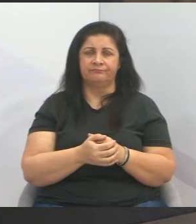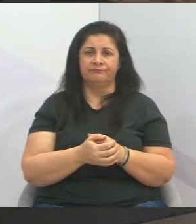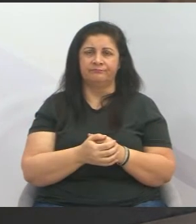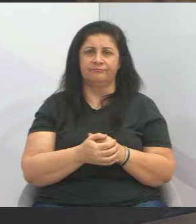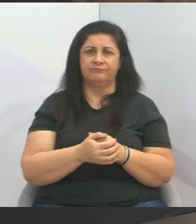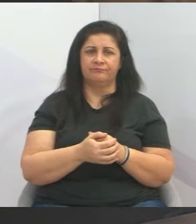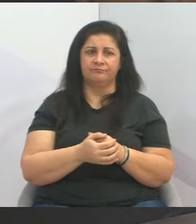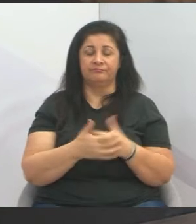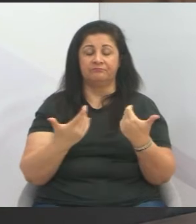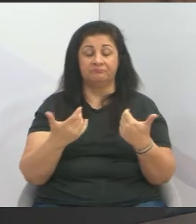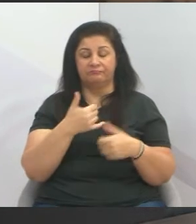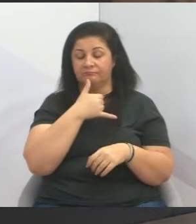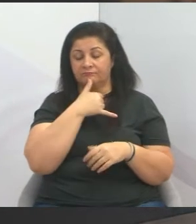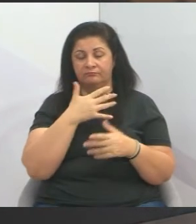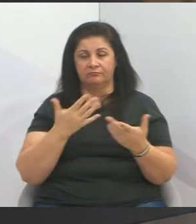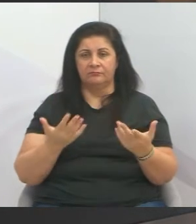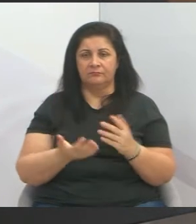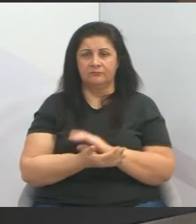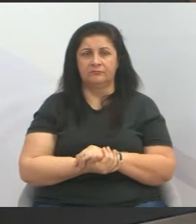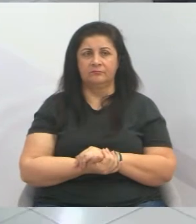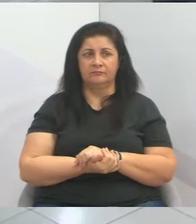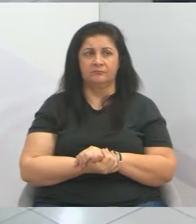em lamentação